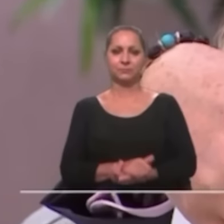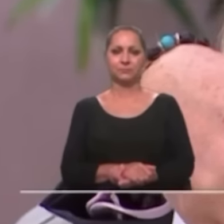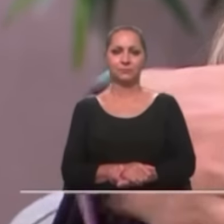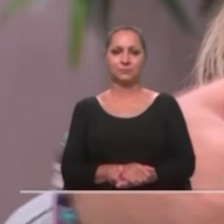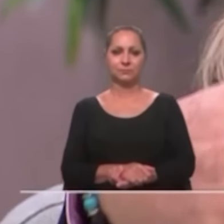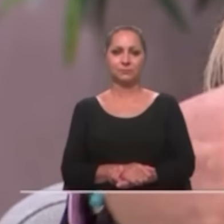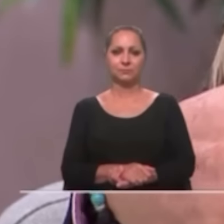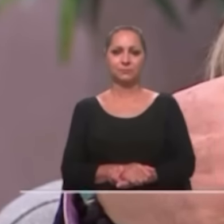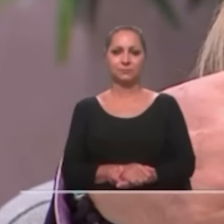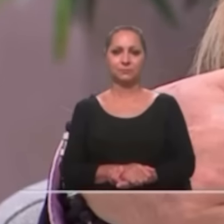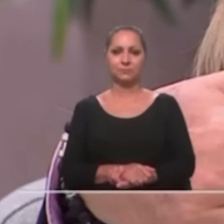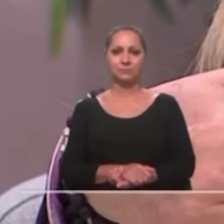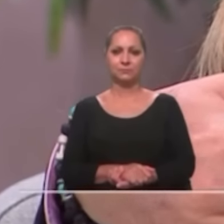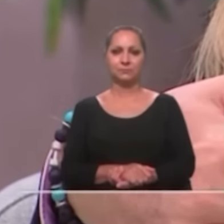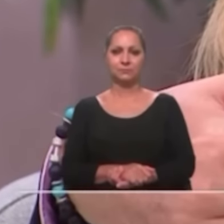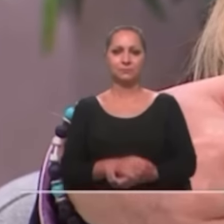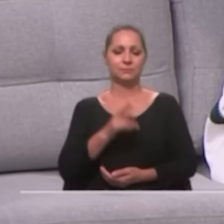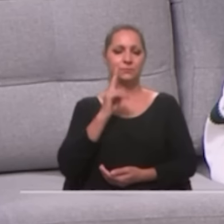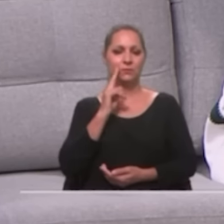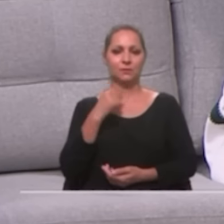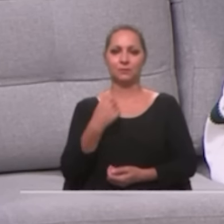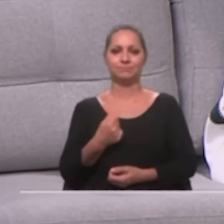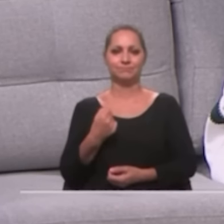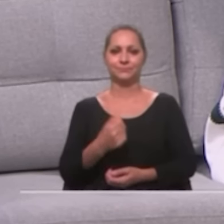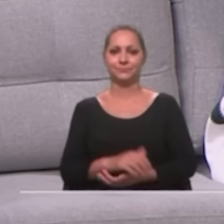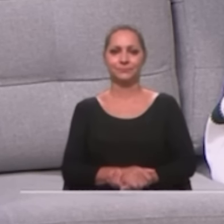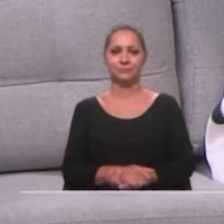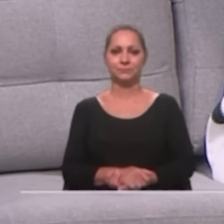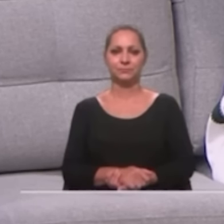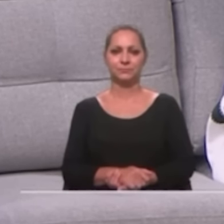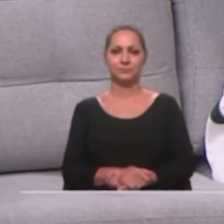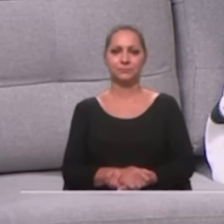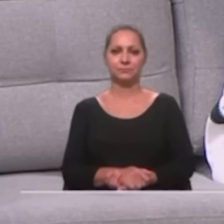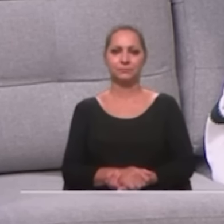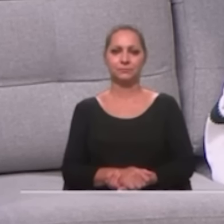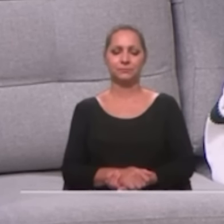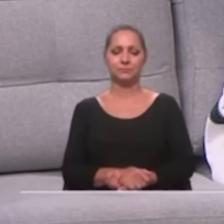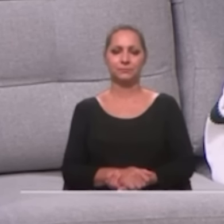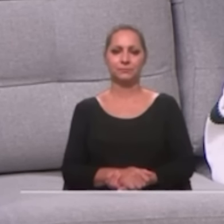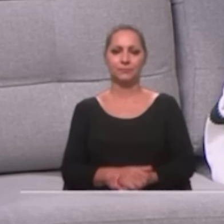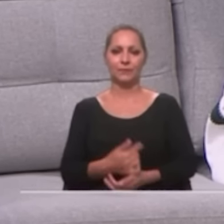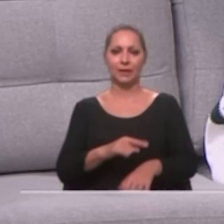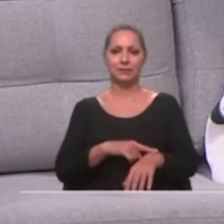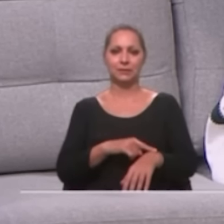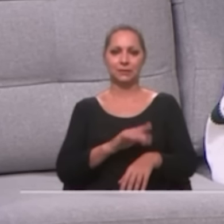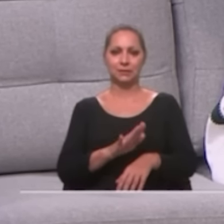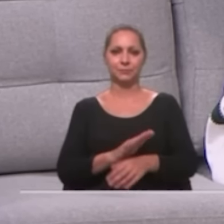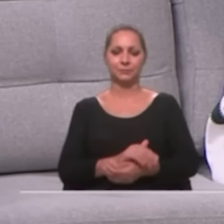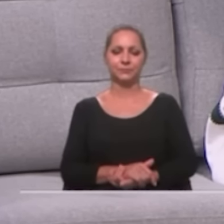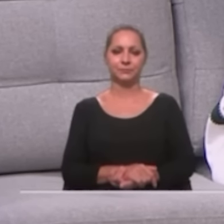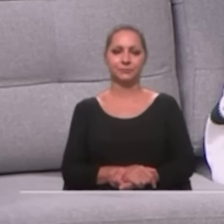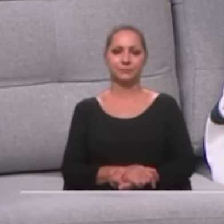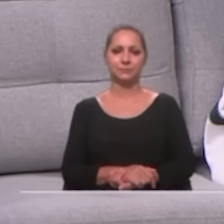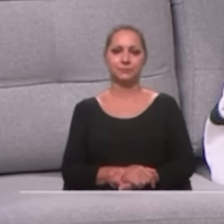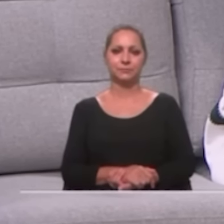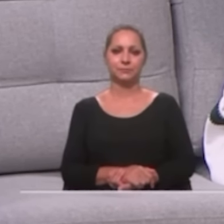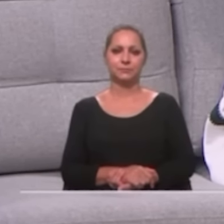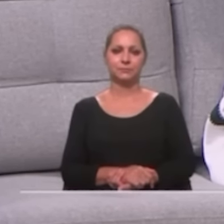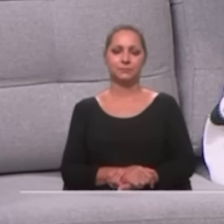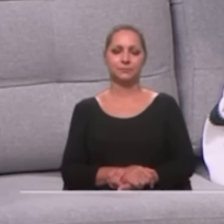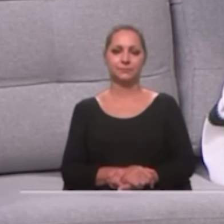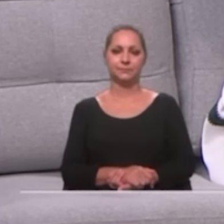Toma. Desculpa, não consigo, não estou. Tens o teu tempo. Claro. É difícil e